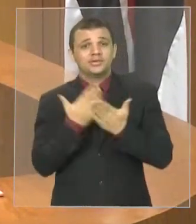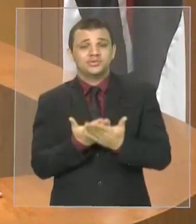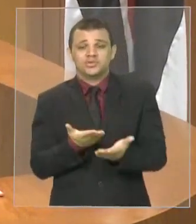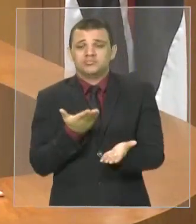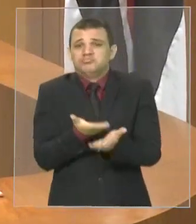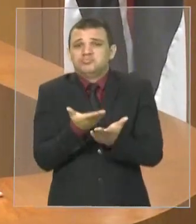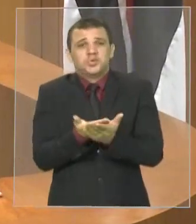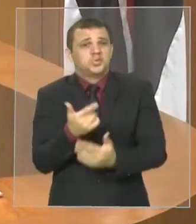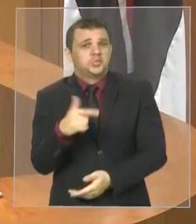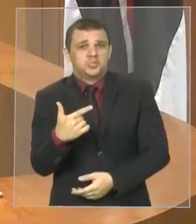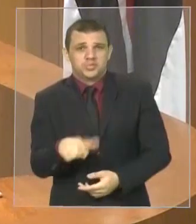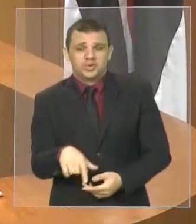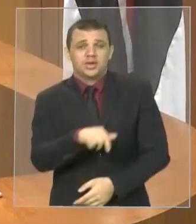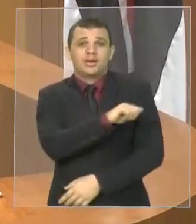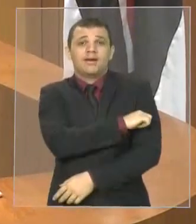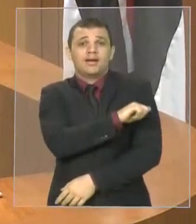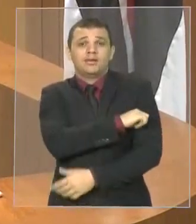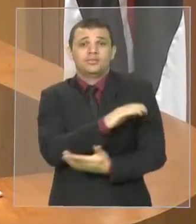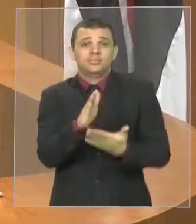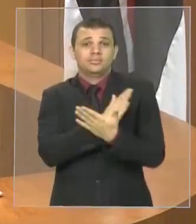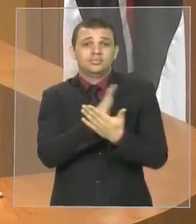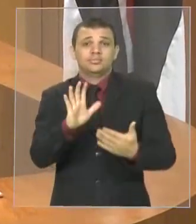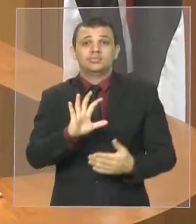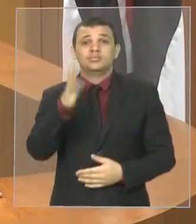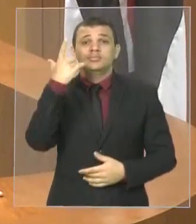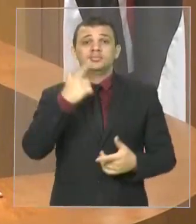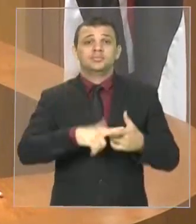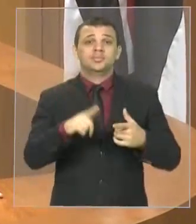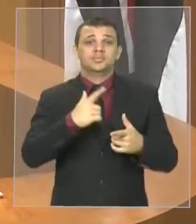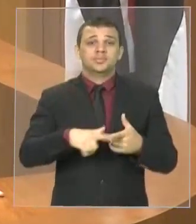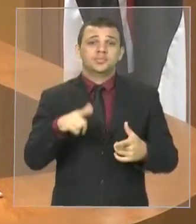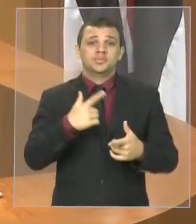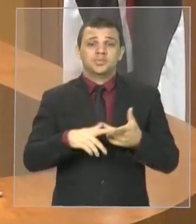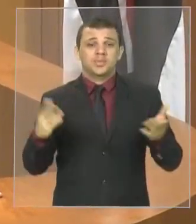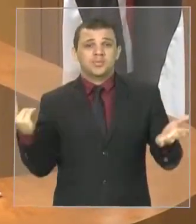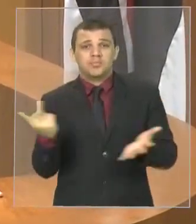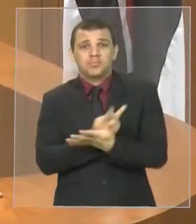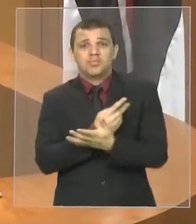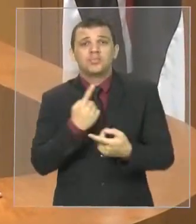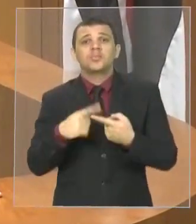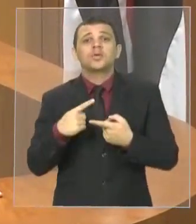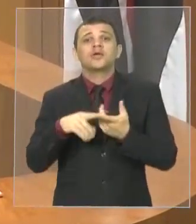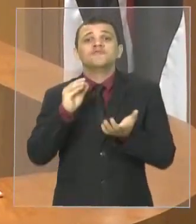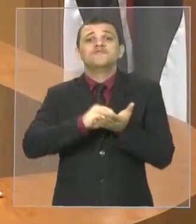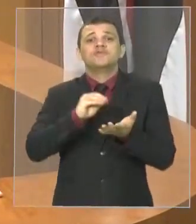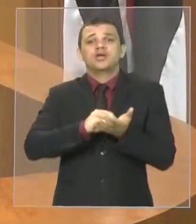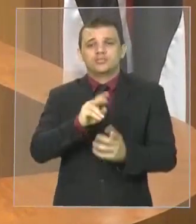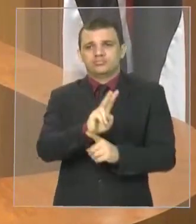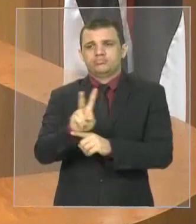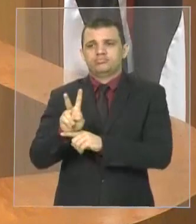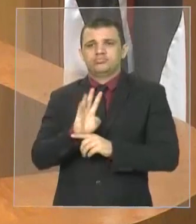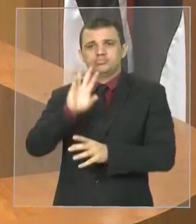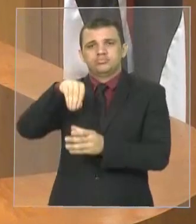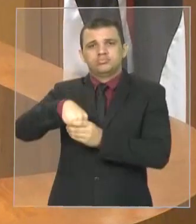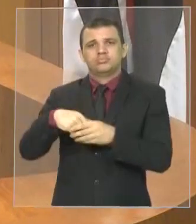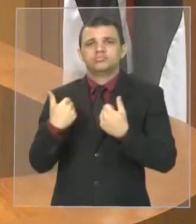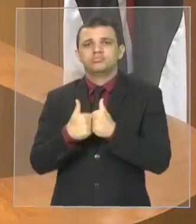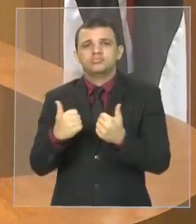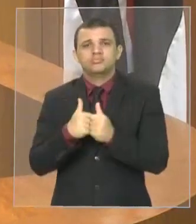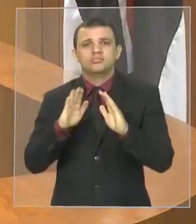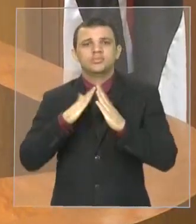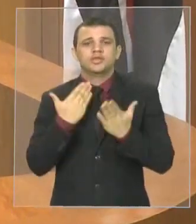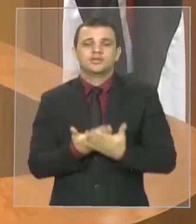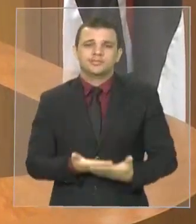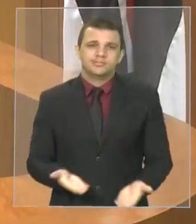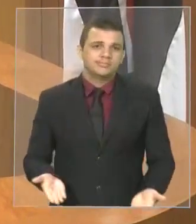inclusive acidente por falta de monitor dentro do transporte escolar. E aí esse assunto me leva à memória uma